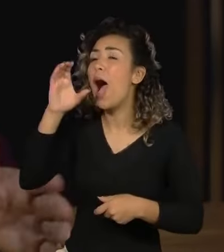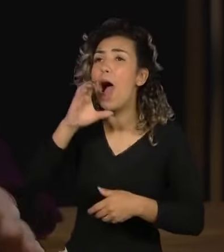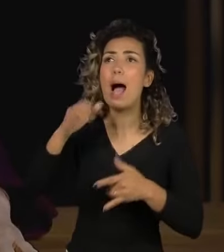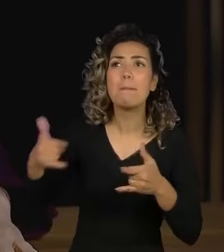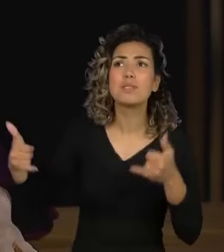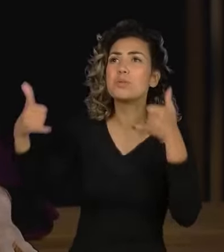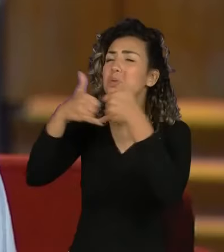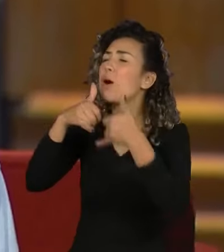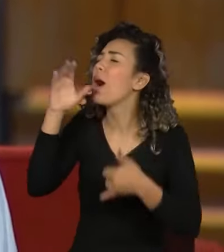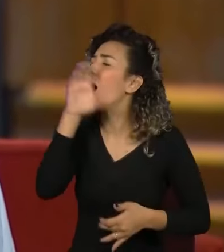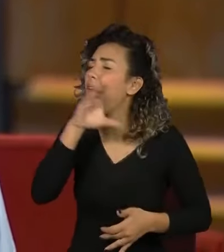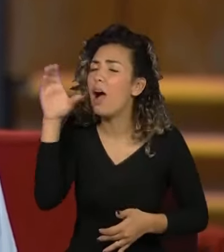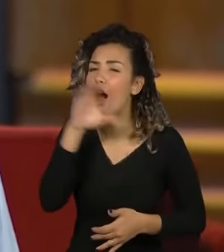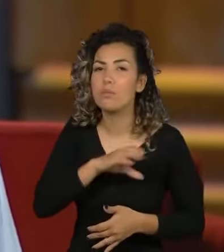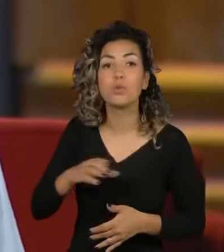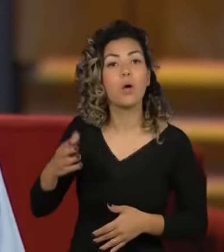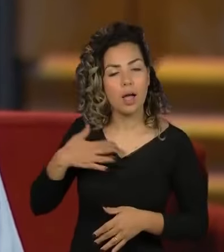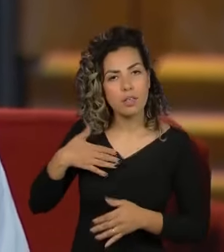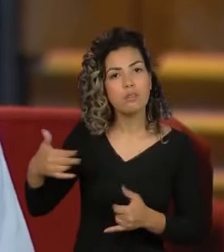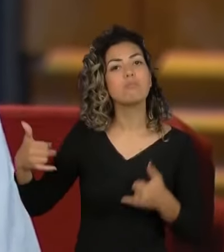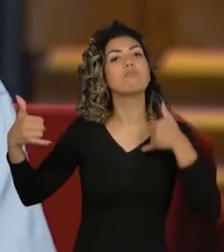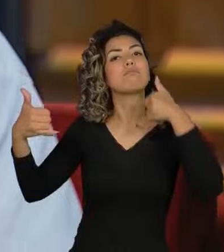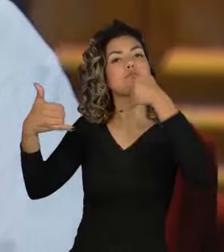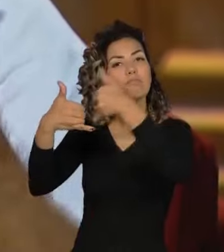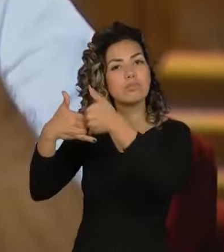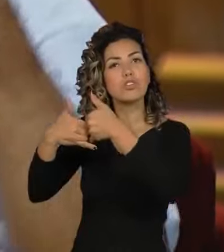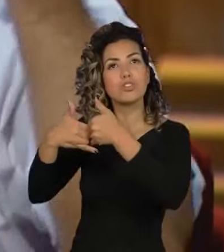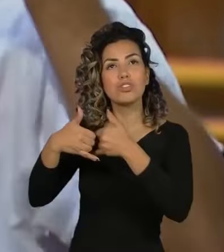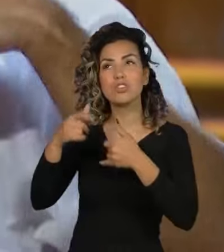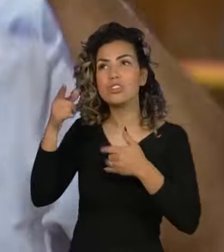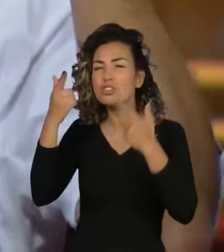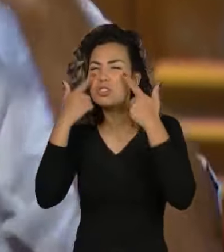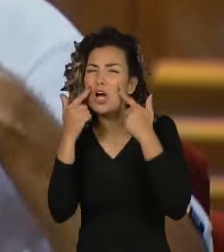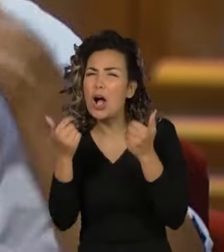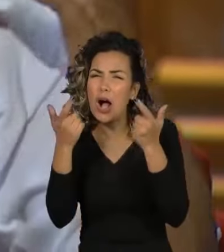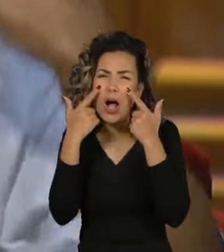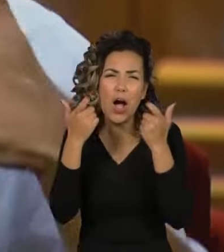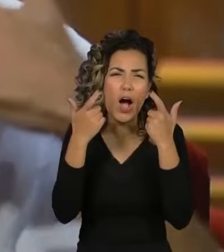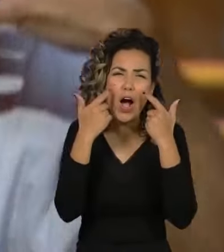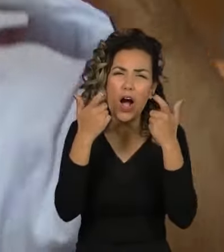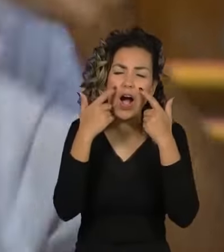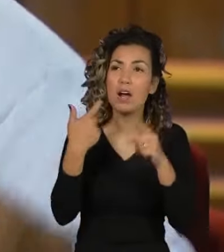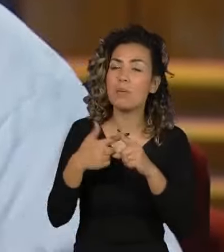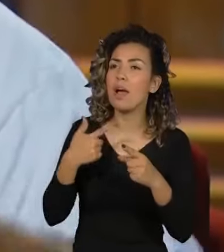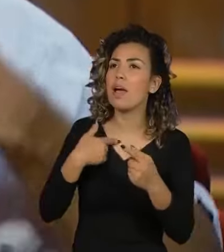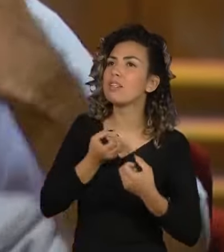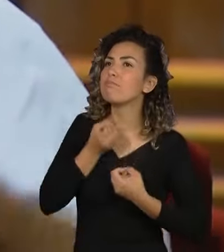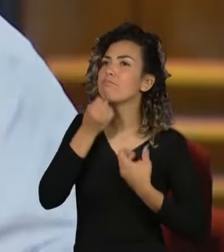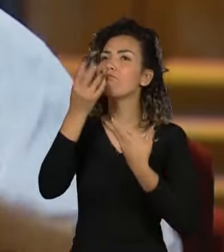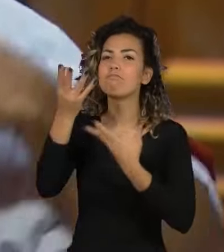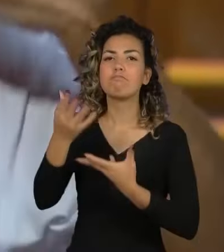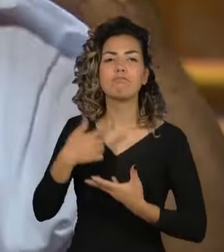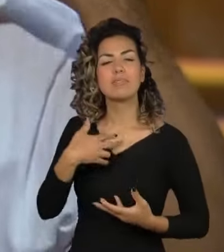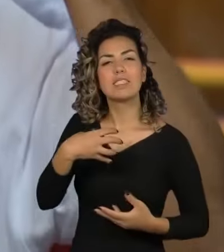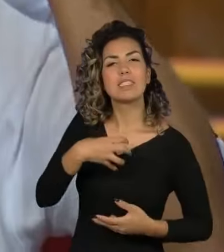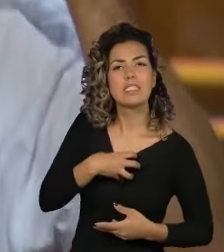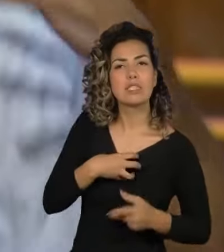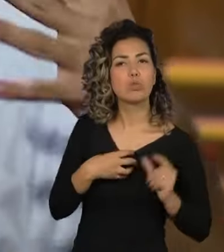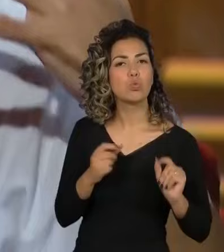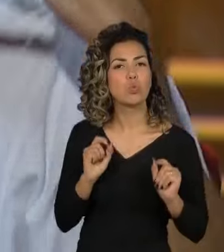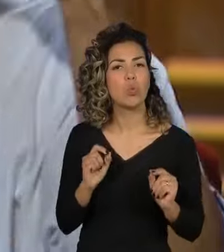casamento é aí eu liguei para ela e a gente começou a chorar junto sabe mano eu conversando falando tudo que eu sentia tudo que eu